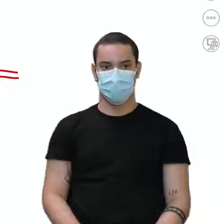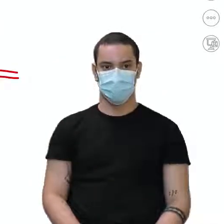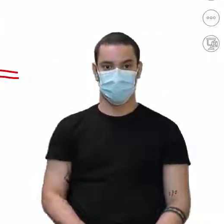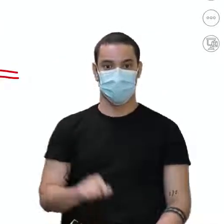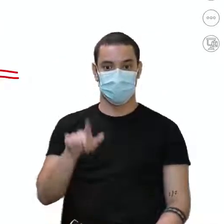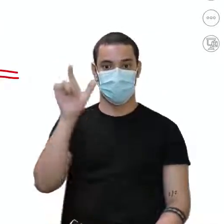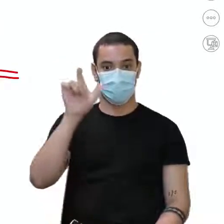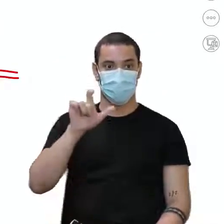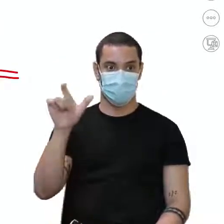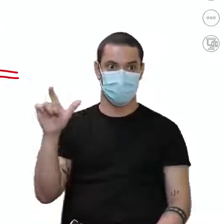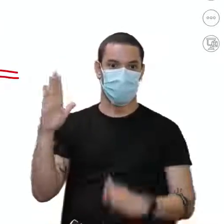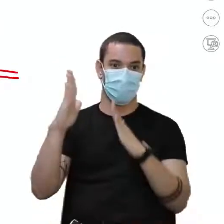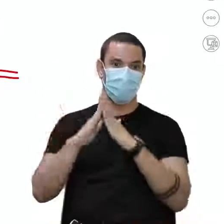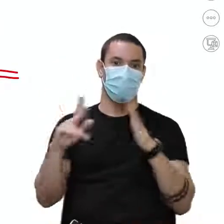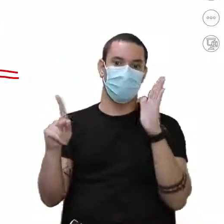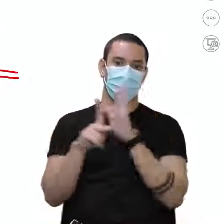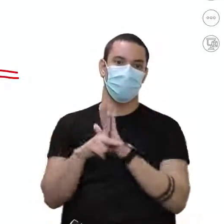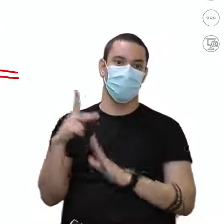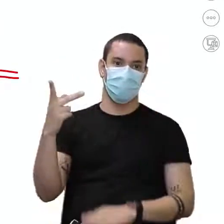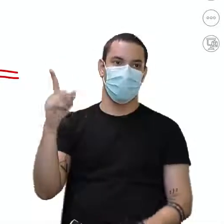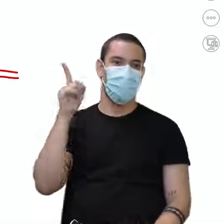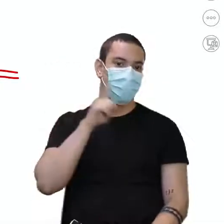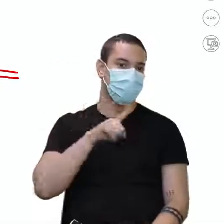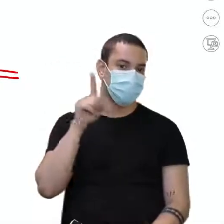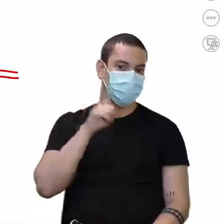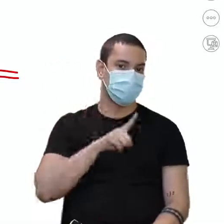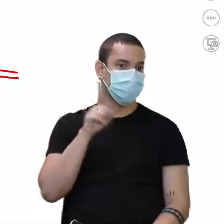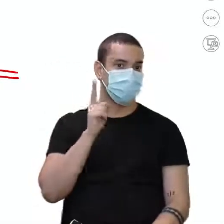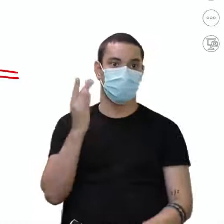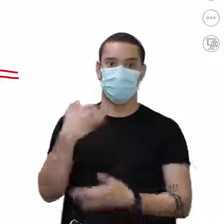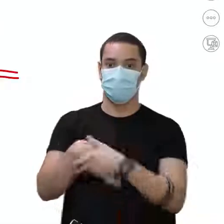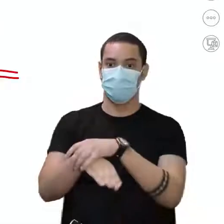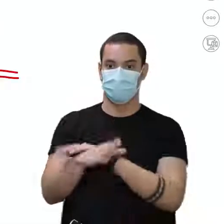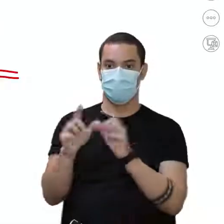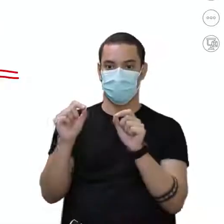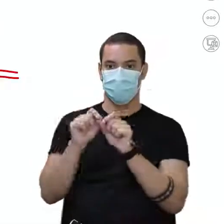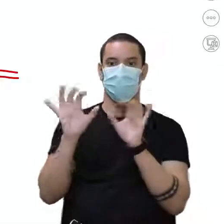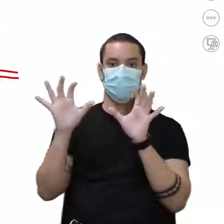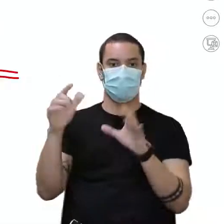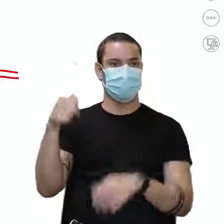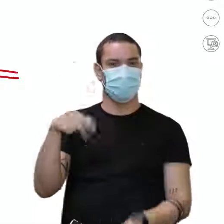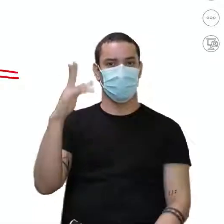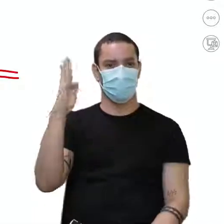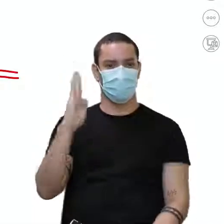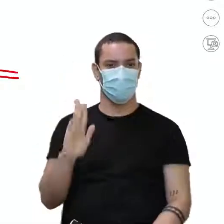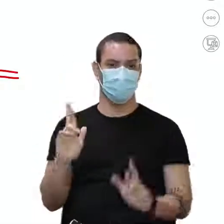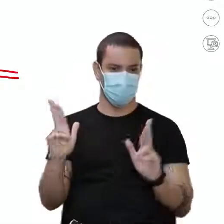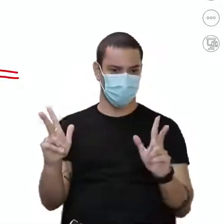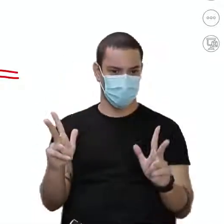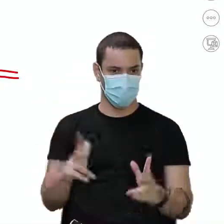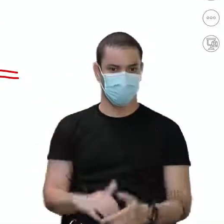pessoas que moram lá, por exemplo, nos Estados Unidos. É um costume fazer isso, não que a gente tenha muito aqui no Brasil.